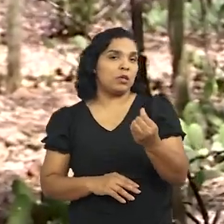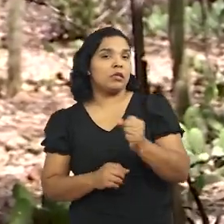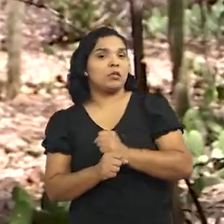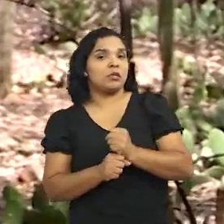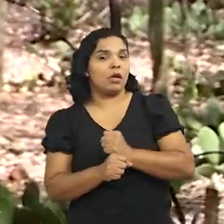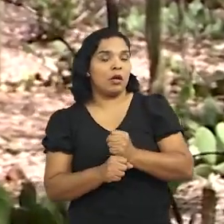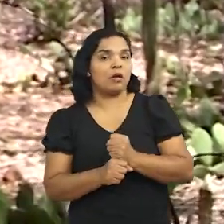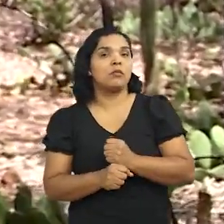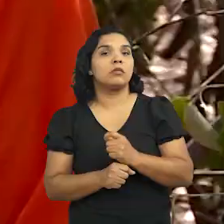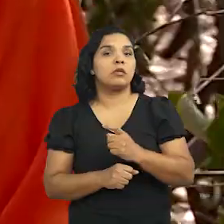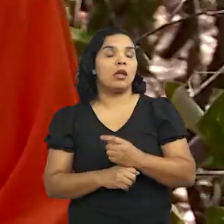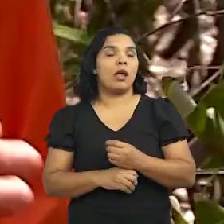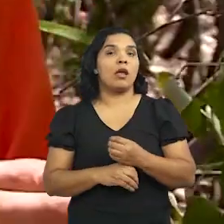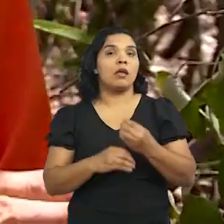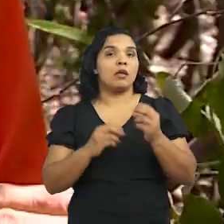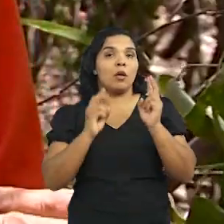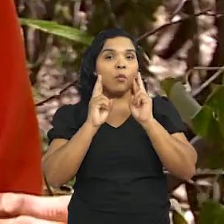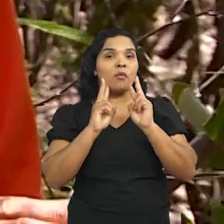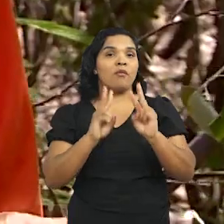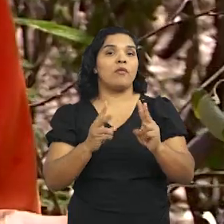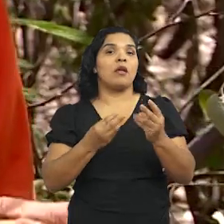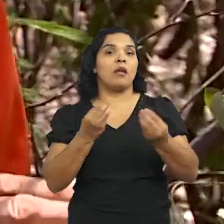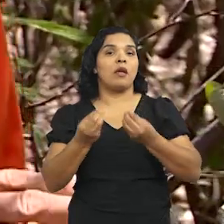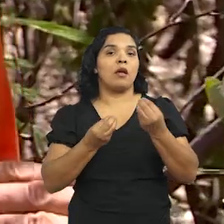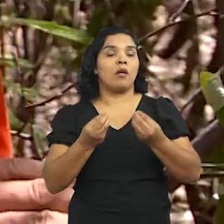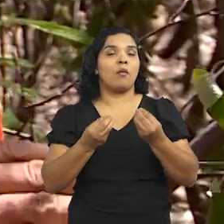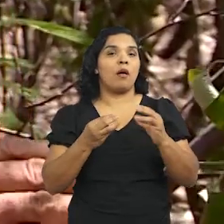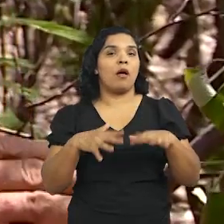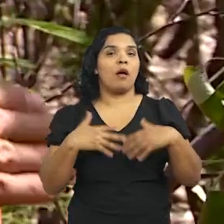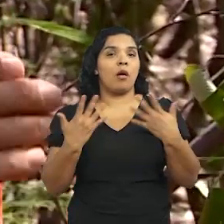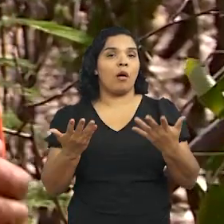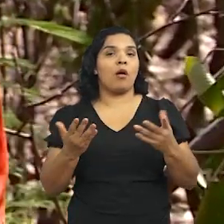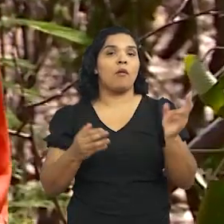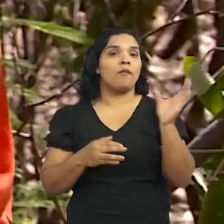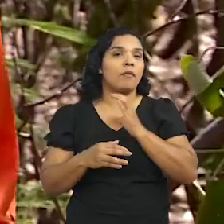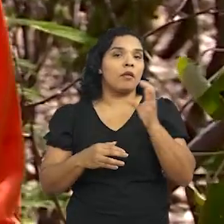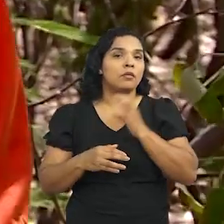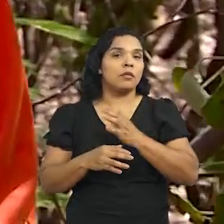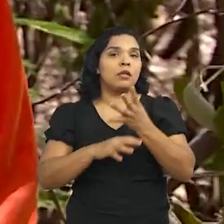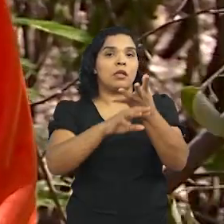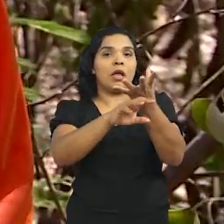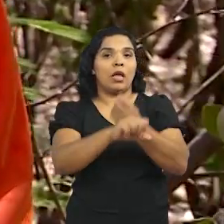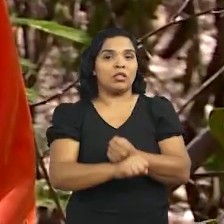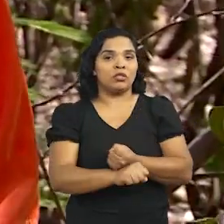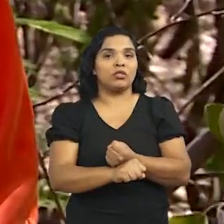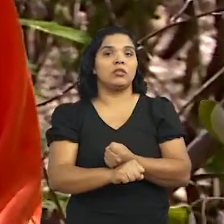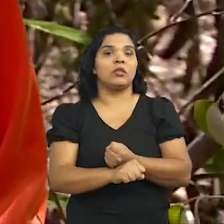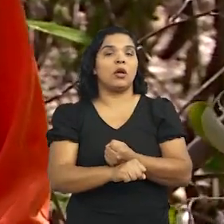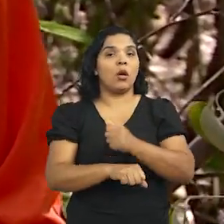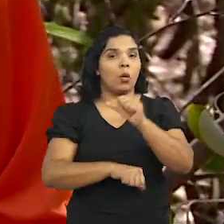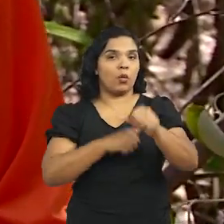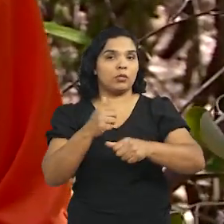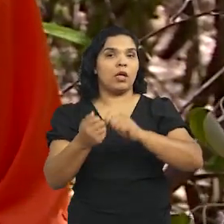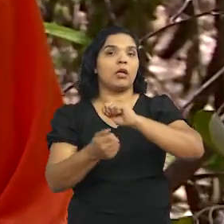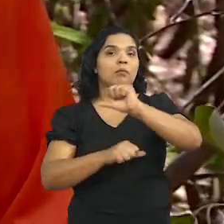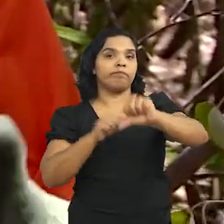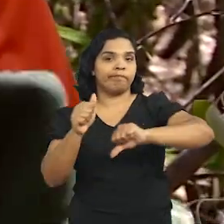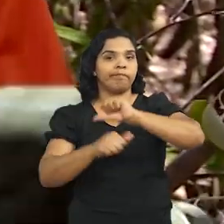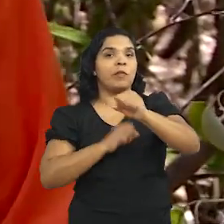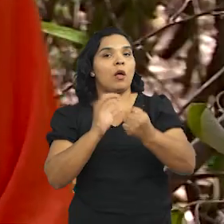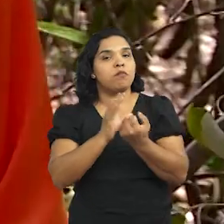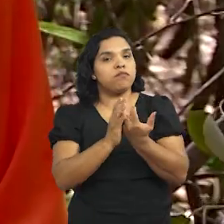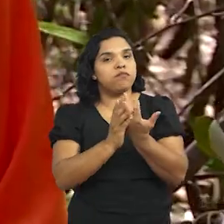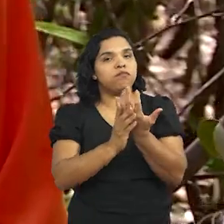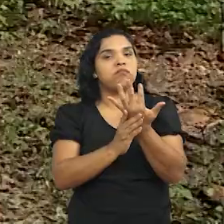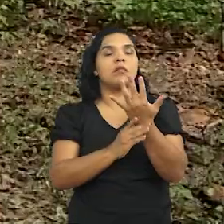10, com 8, com 6. E aí a gente tem como ver com que velocidade a Caatinga, a vegetação, está